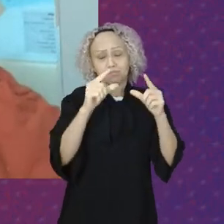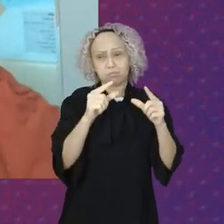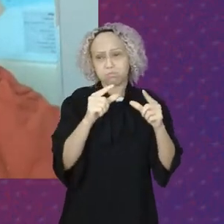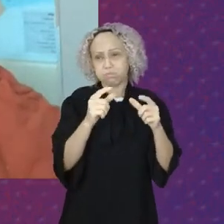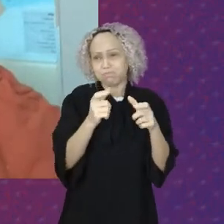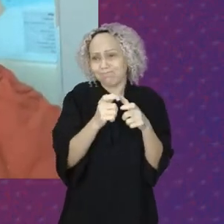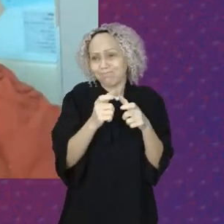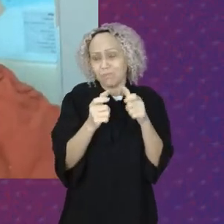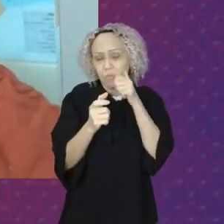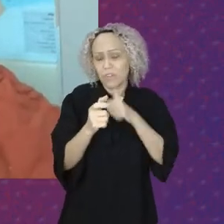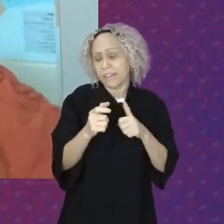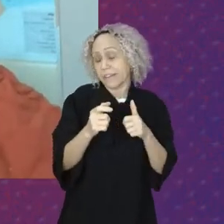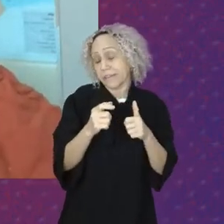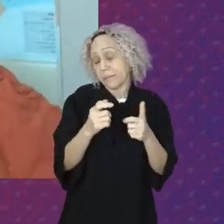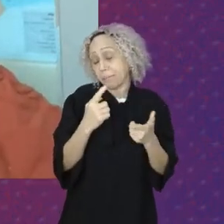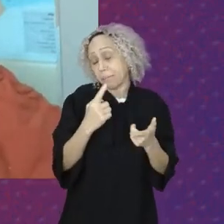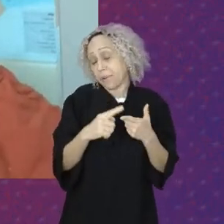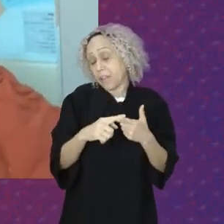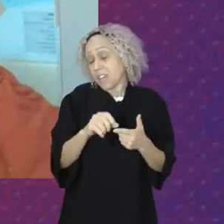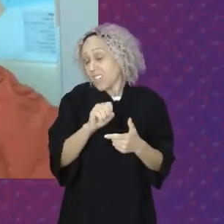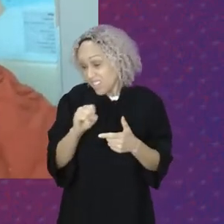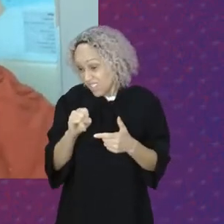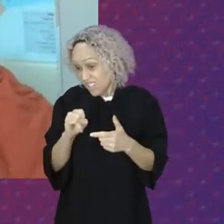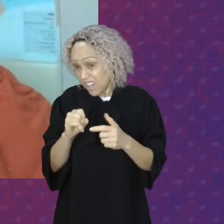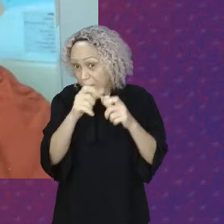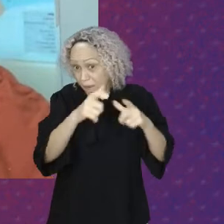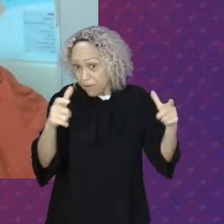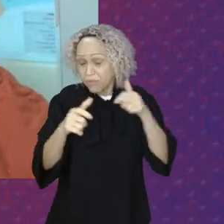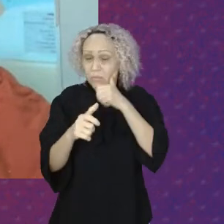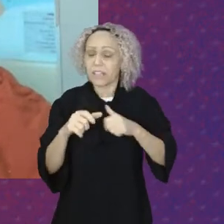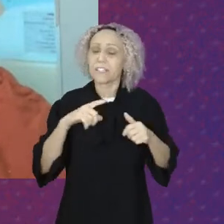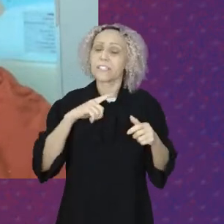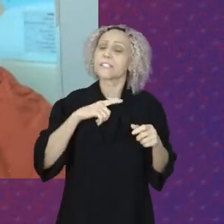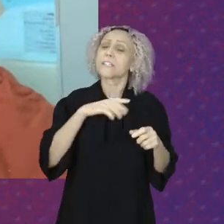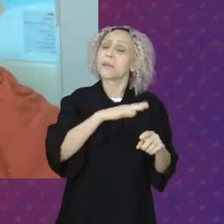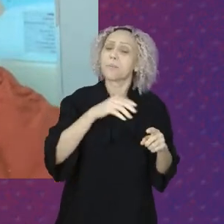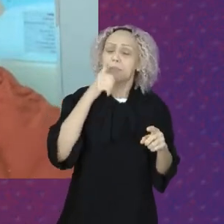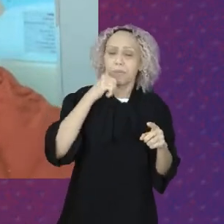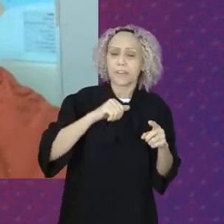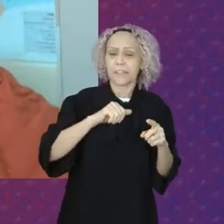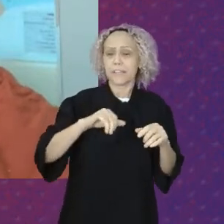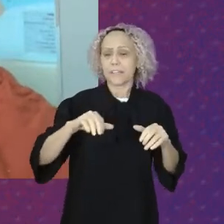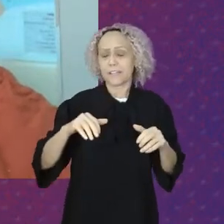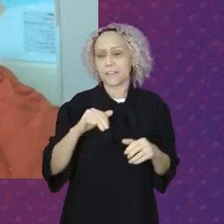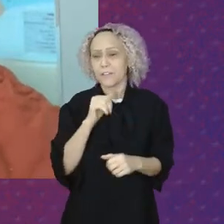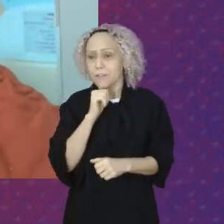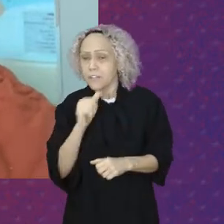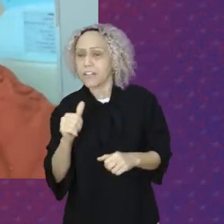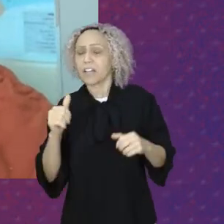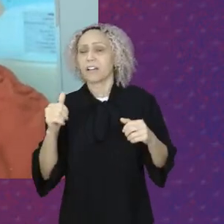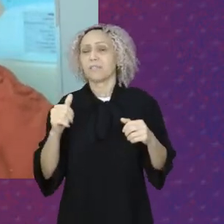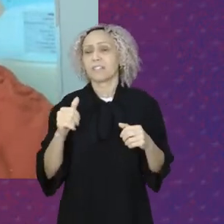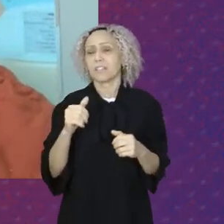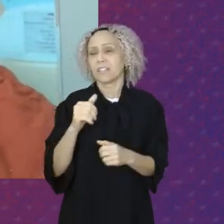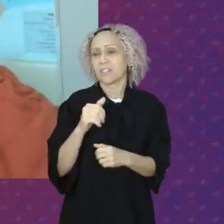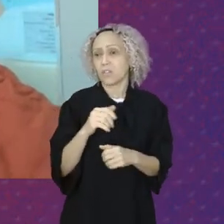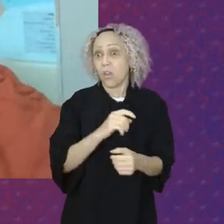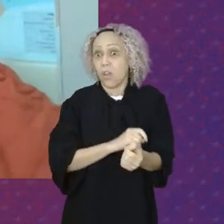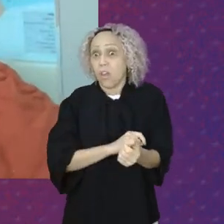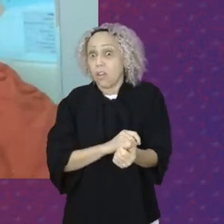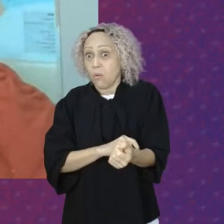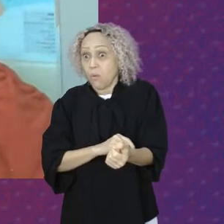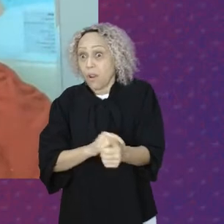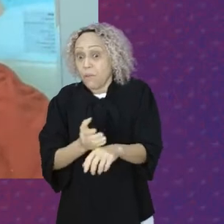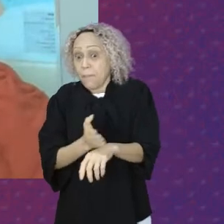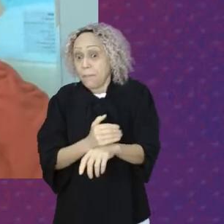específicas nossas, com a questão da maternidade, mulheres grávidas, mulheres com seus filhos nos espaços, porque os espaços públicos